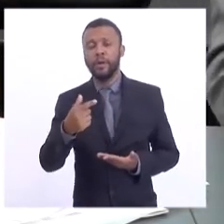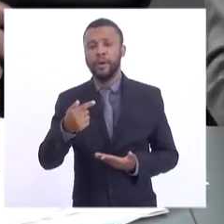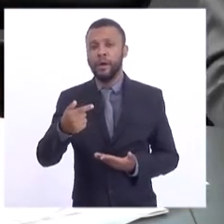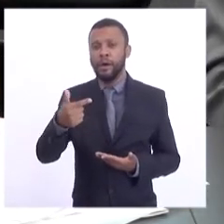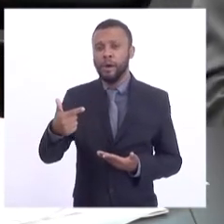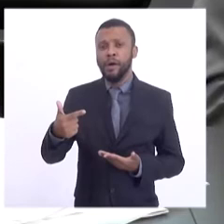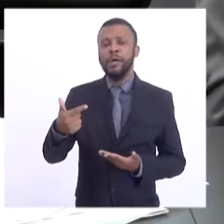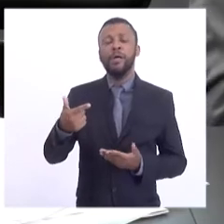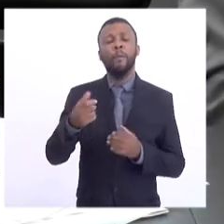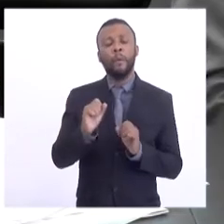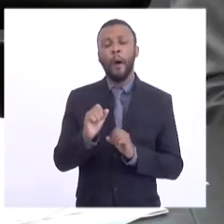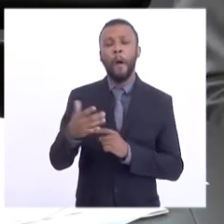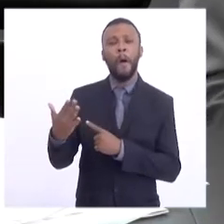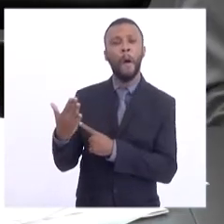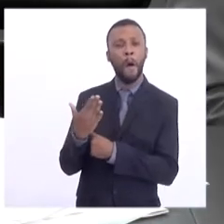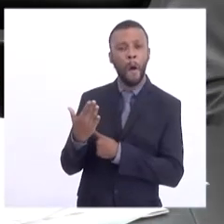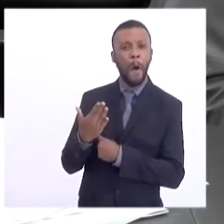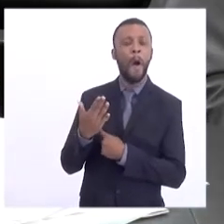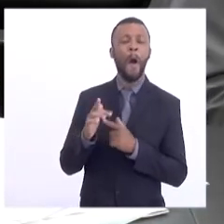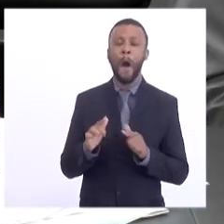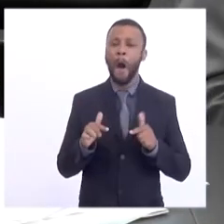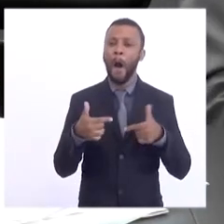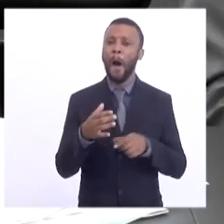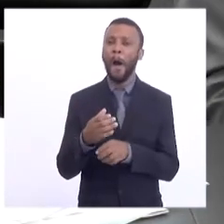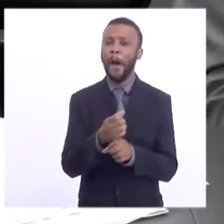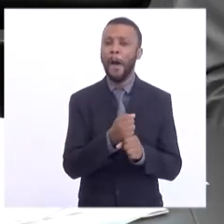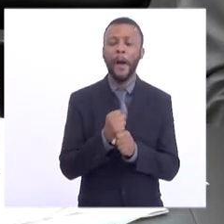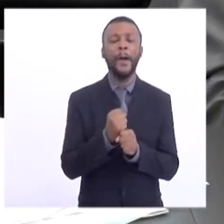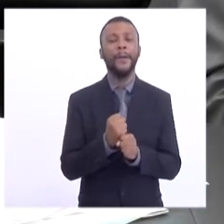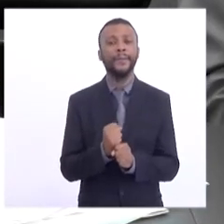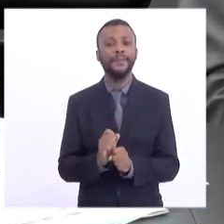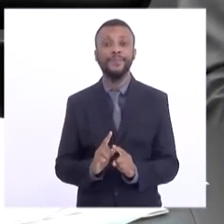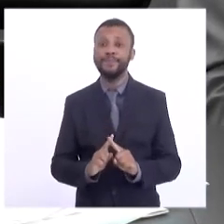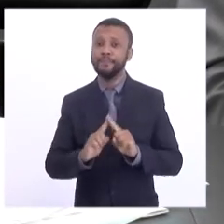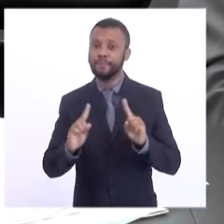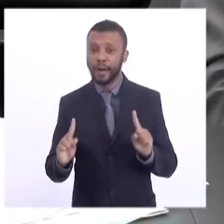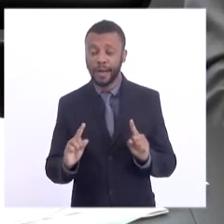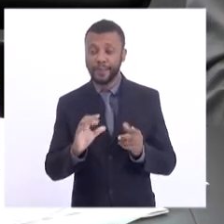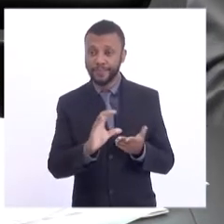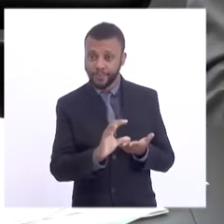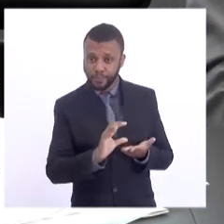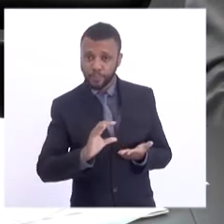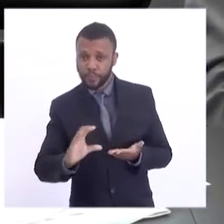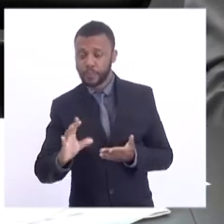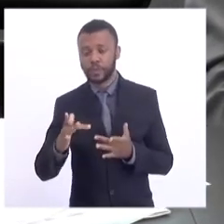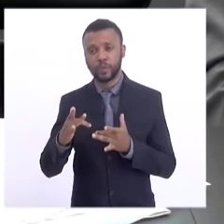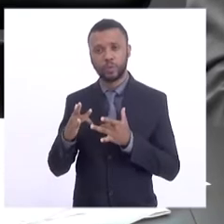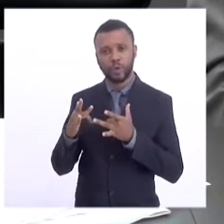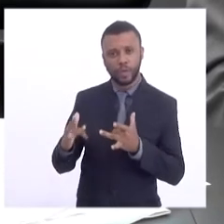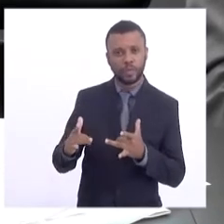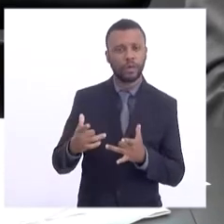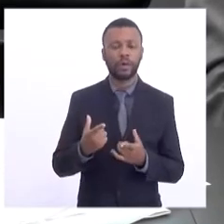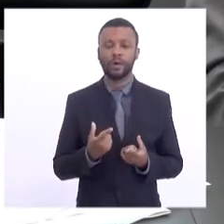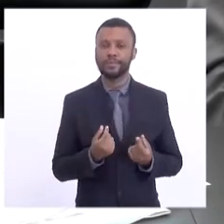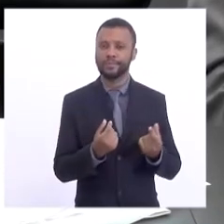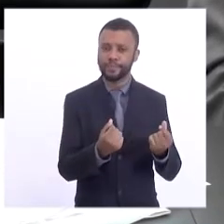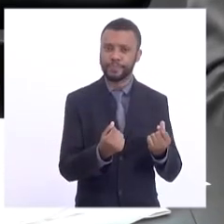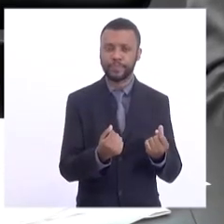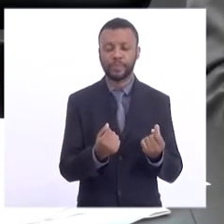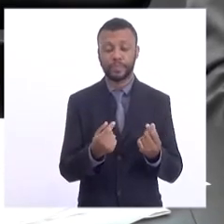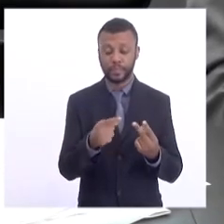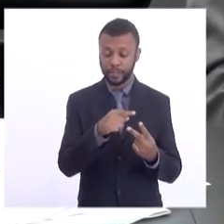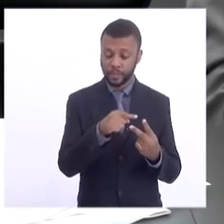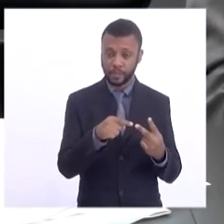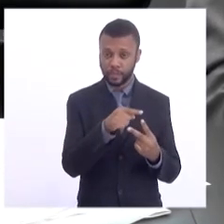e outras e outras ações orçamentárias no entanto os dois recursos as duas fontes de recursos She Said